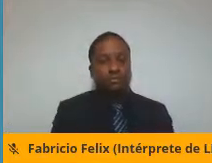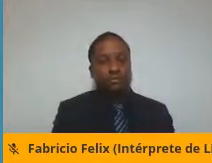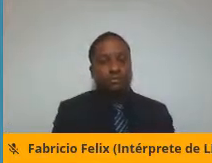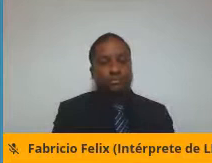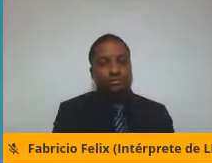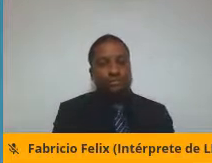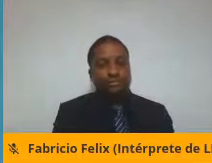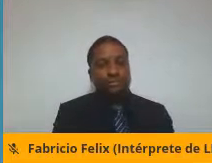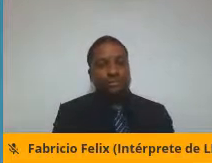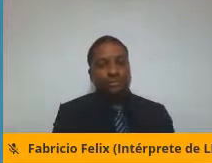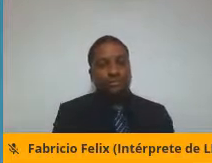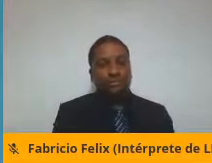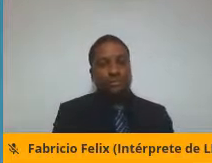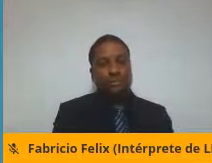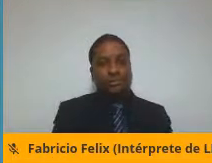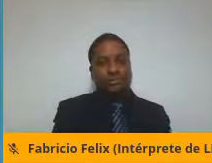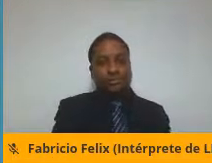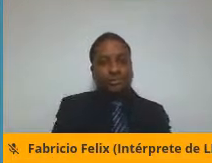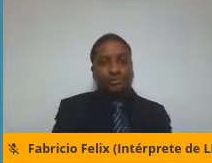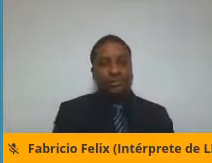Assim é muita sorte, gente.